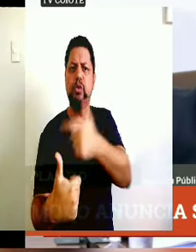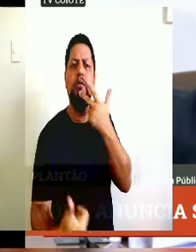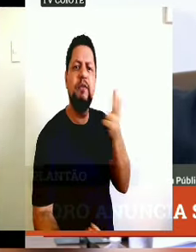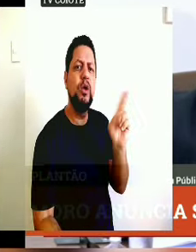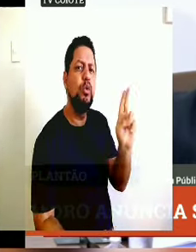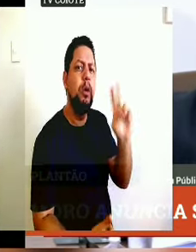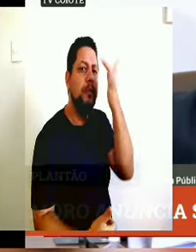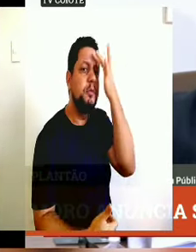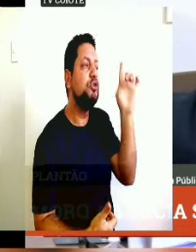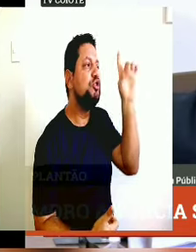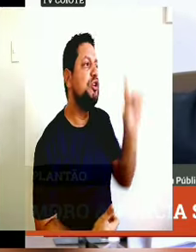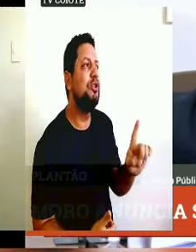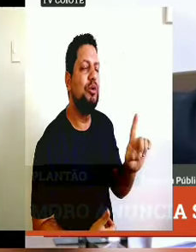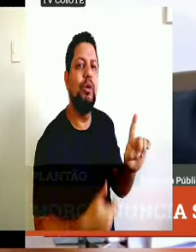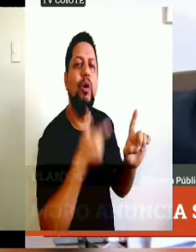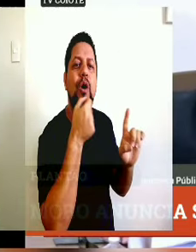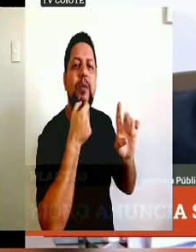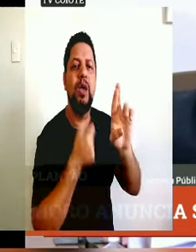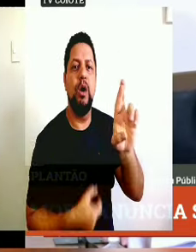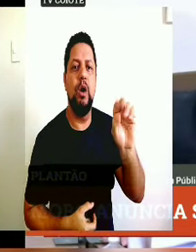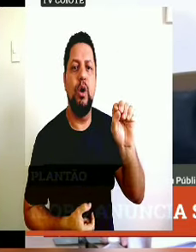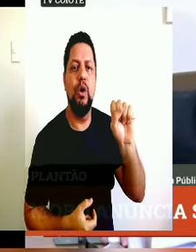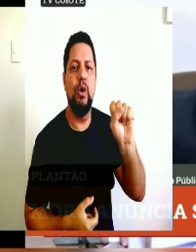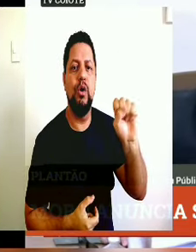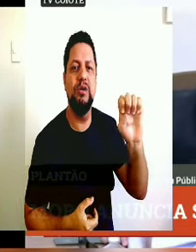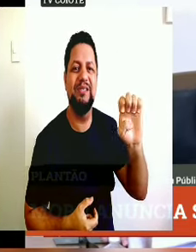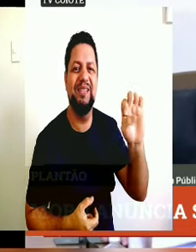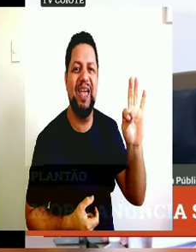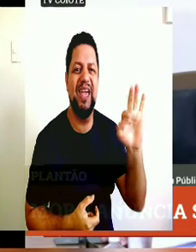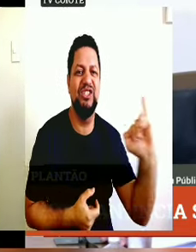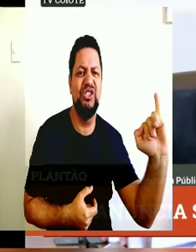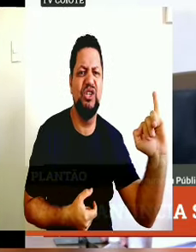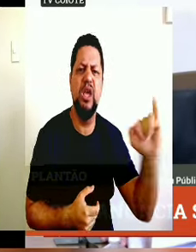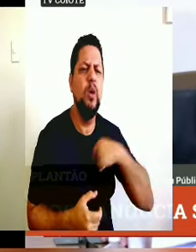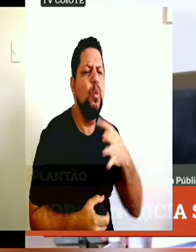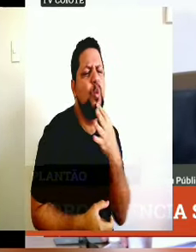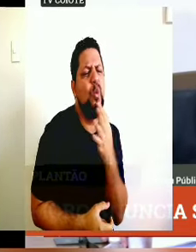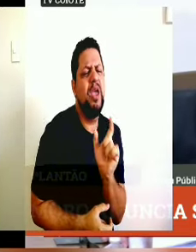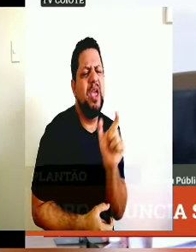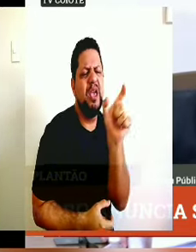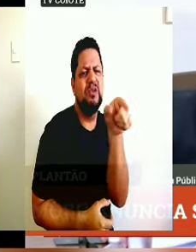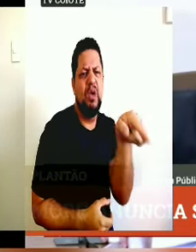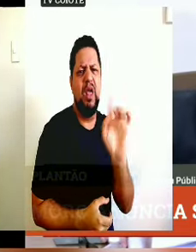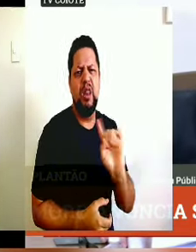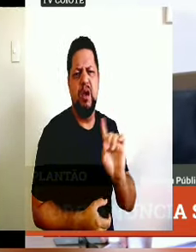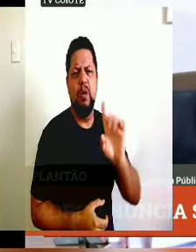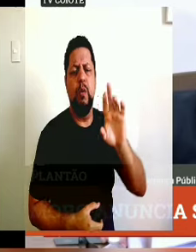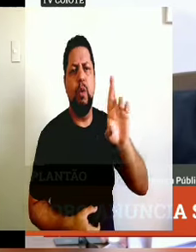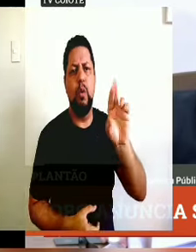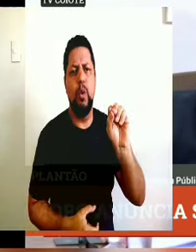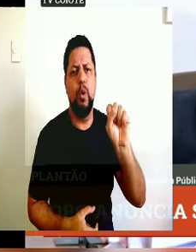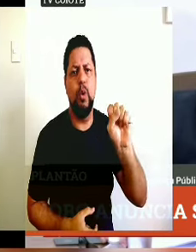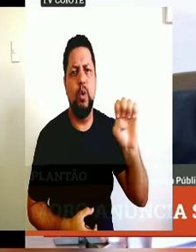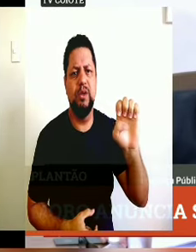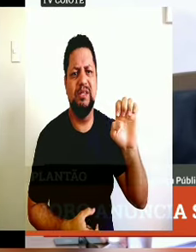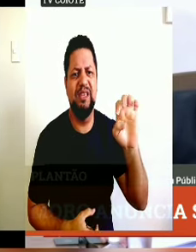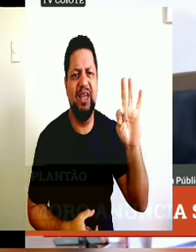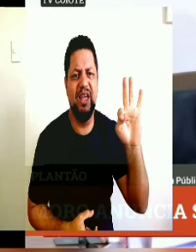da Polícia Federal, Disney Rossetti. Eu nem tenho uma grande familiaridade Sidney Rossetti, mas é uma